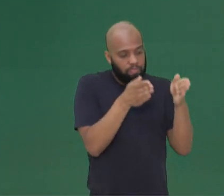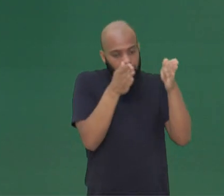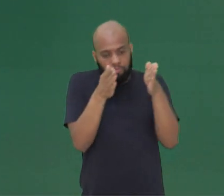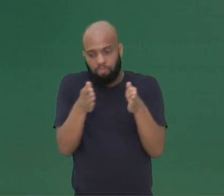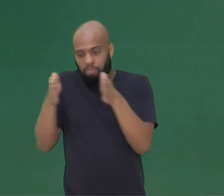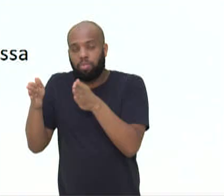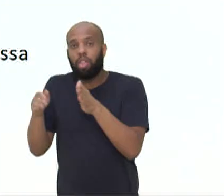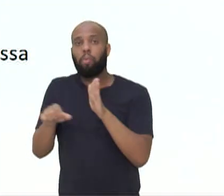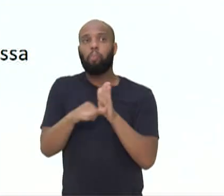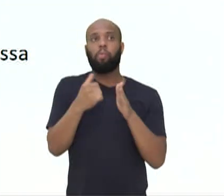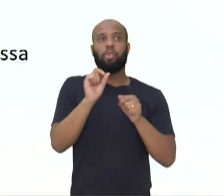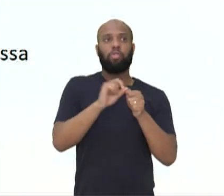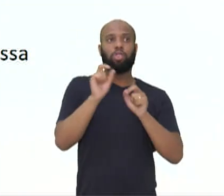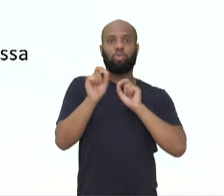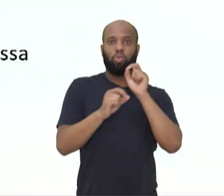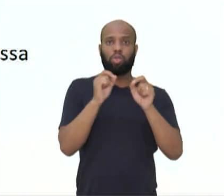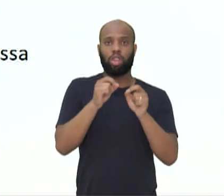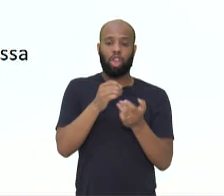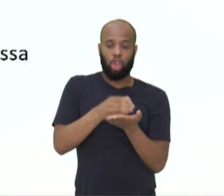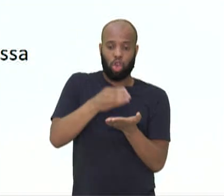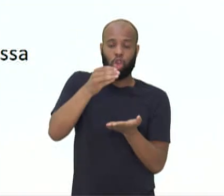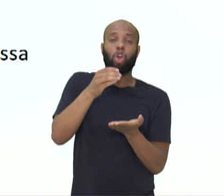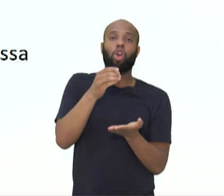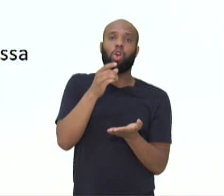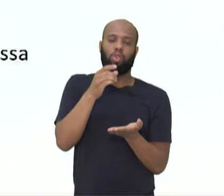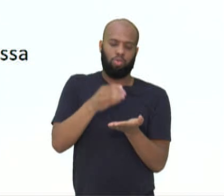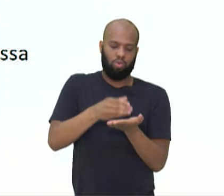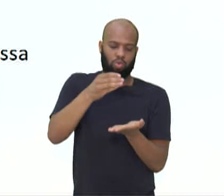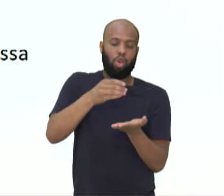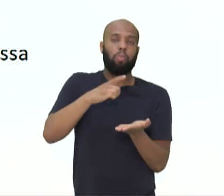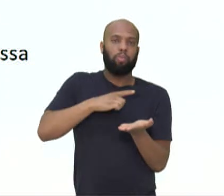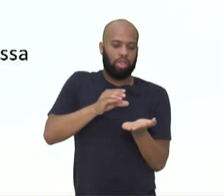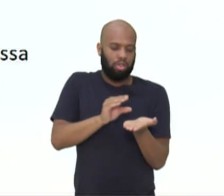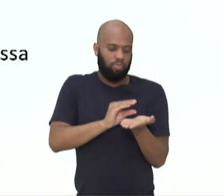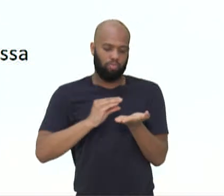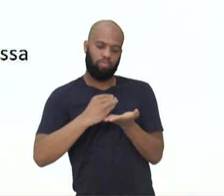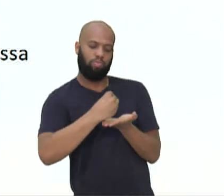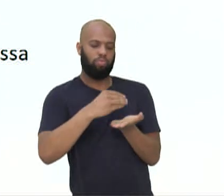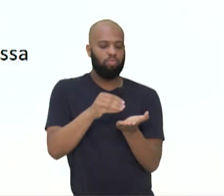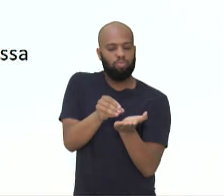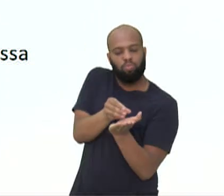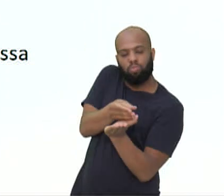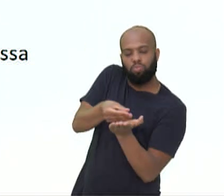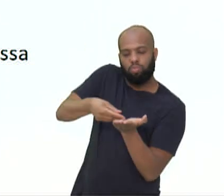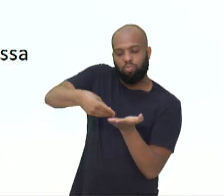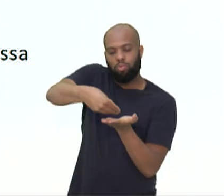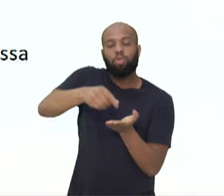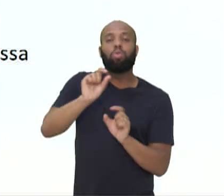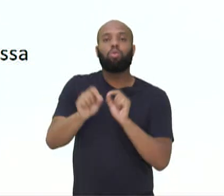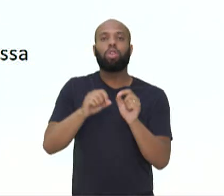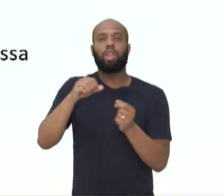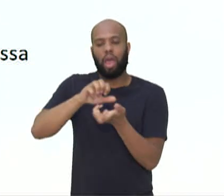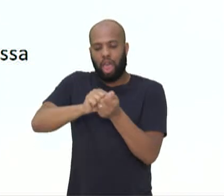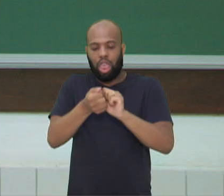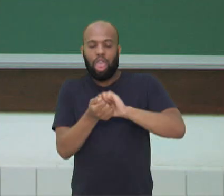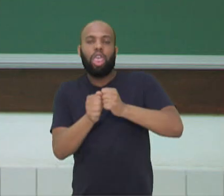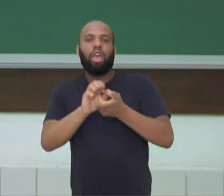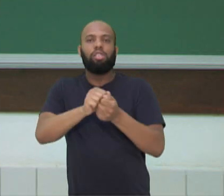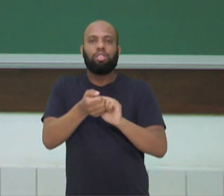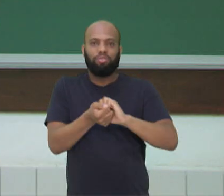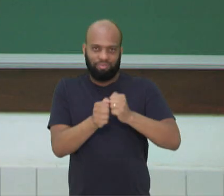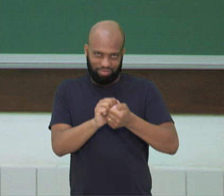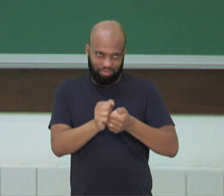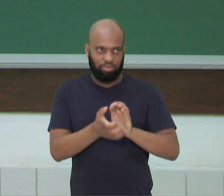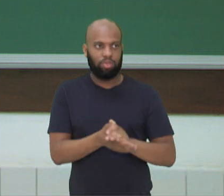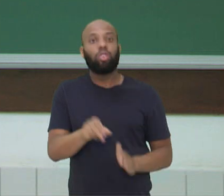a gente vai preencher o fundo do copo com a massinha de modelar. Então, uma sugestão que eu dou para vocês, acompanhem aqui comigo na mesa. Uma sugestão